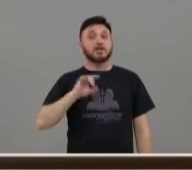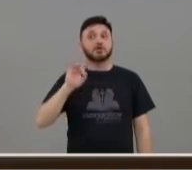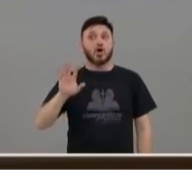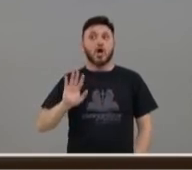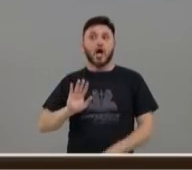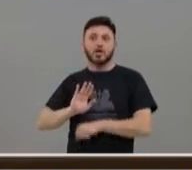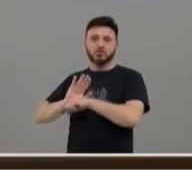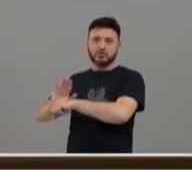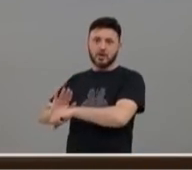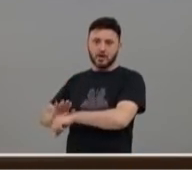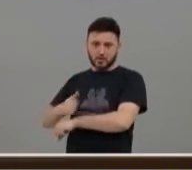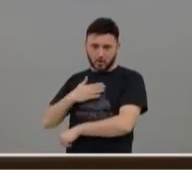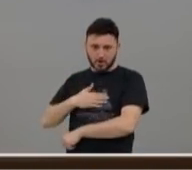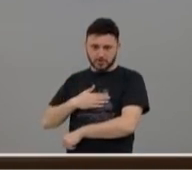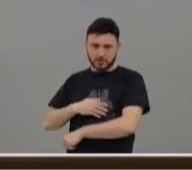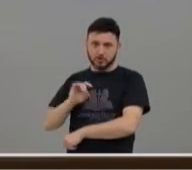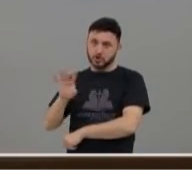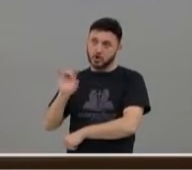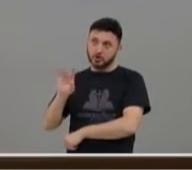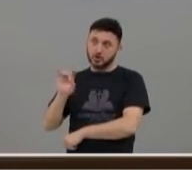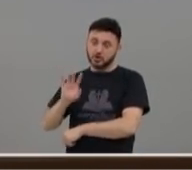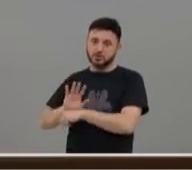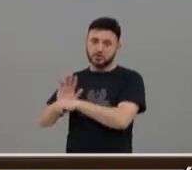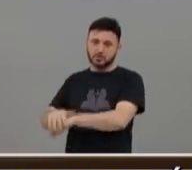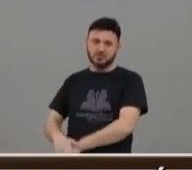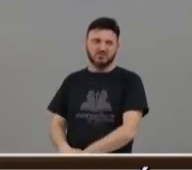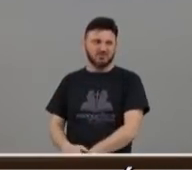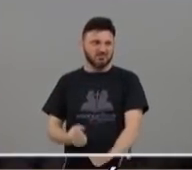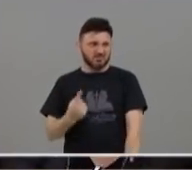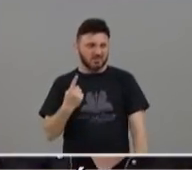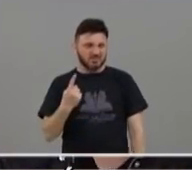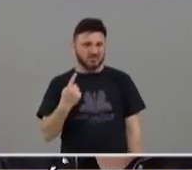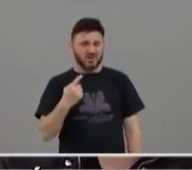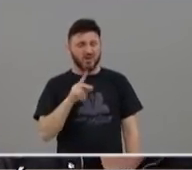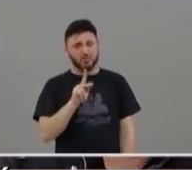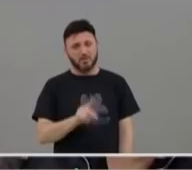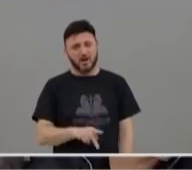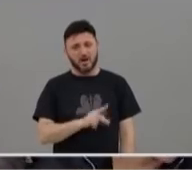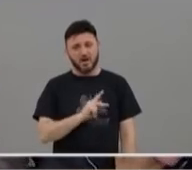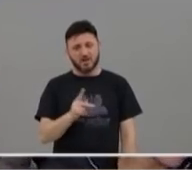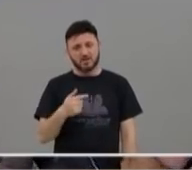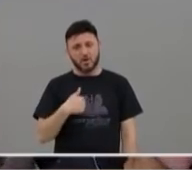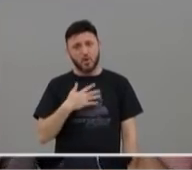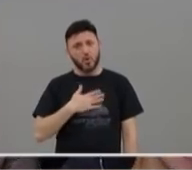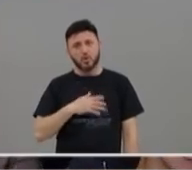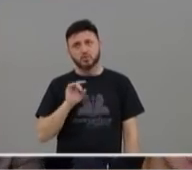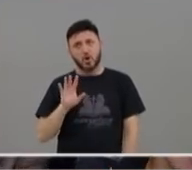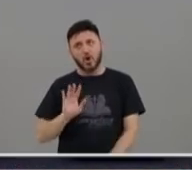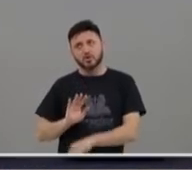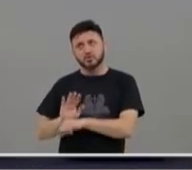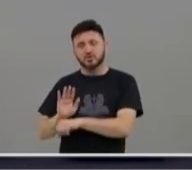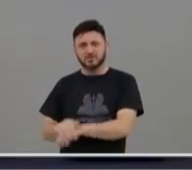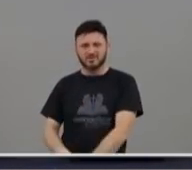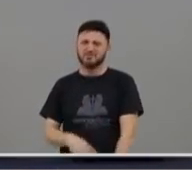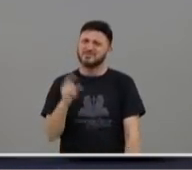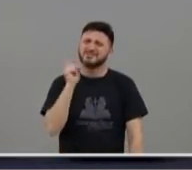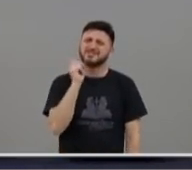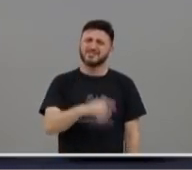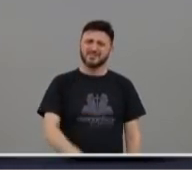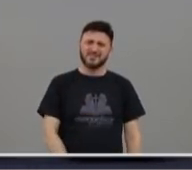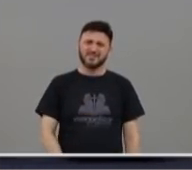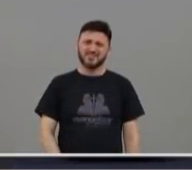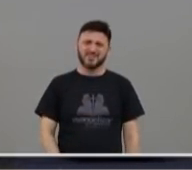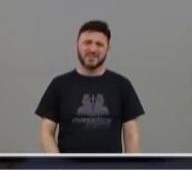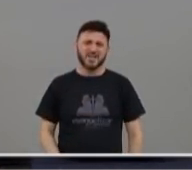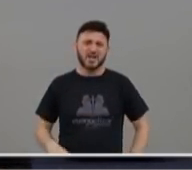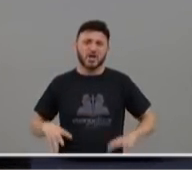Quem gosta de servir? Aí tem que falar assim, ai padre, eu só gosto de servir, sabe? Mentira! A gente gosta